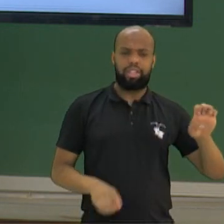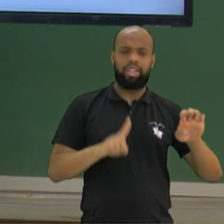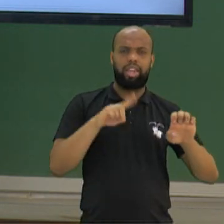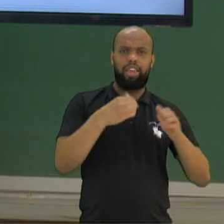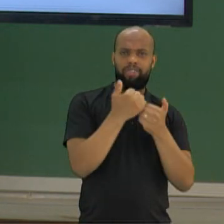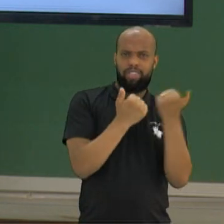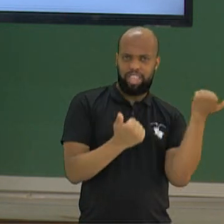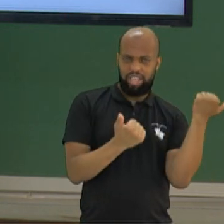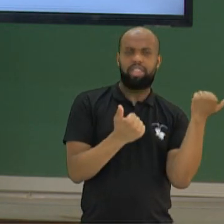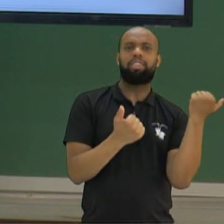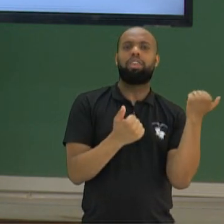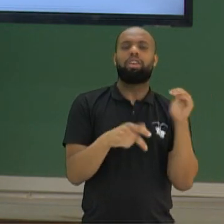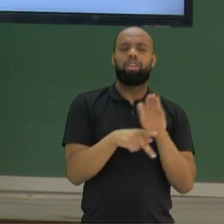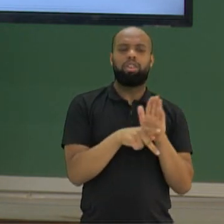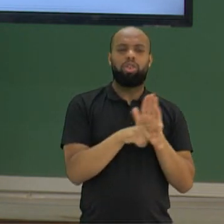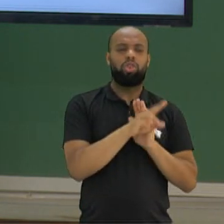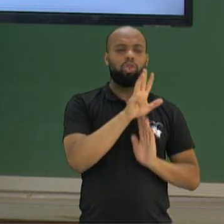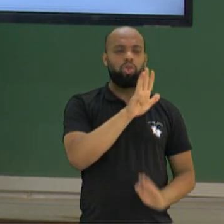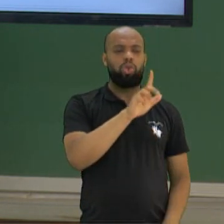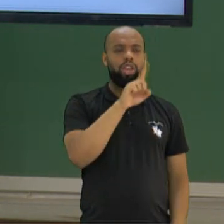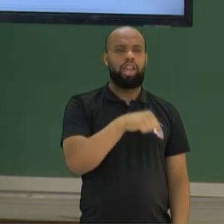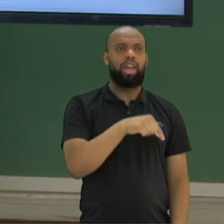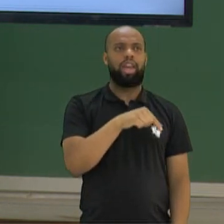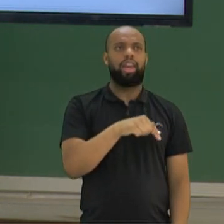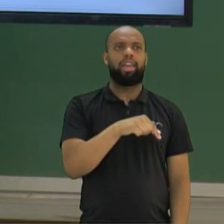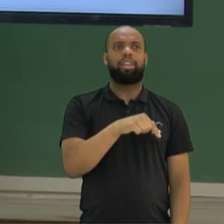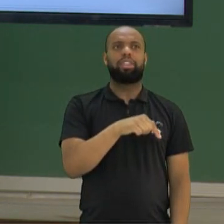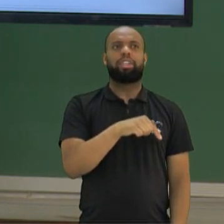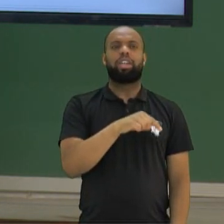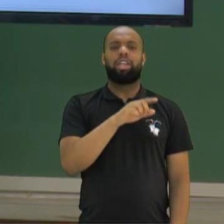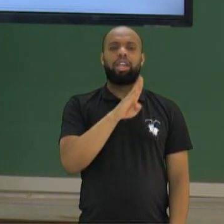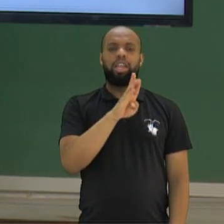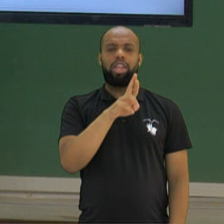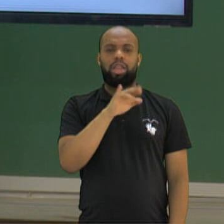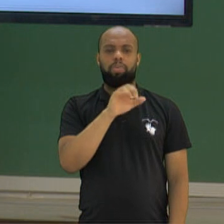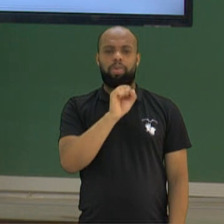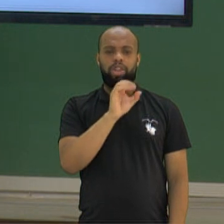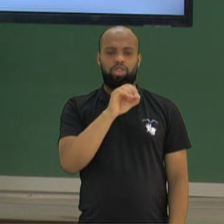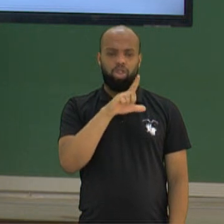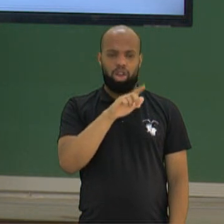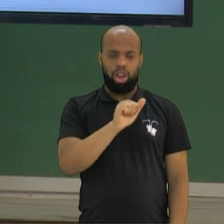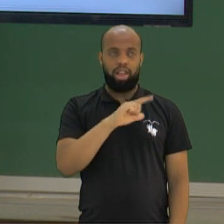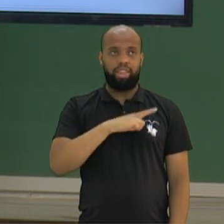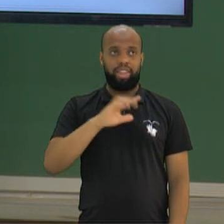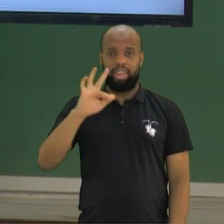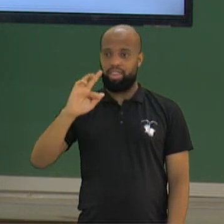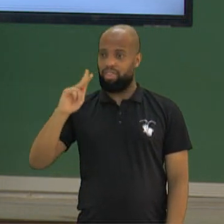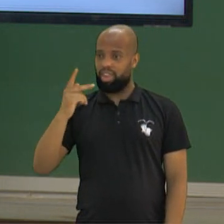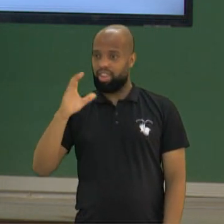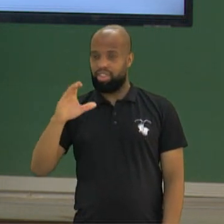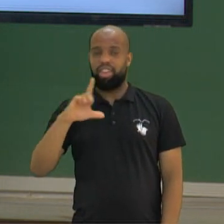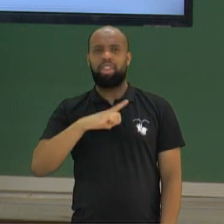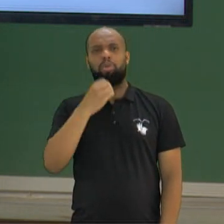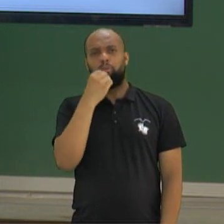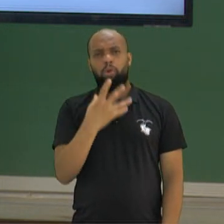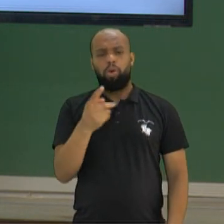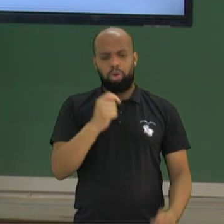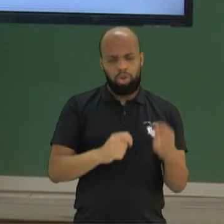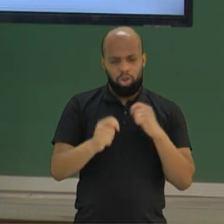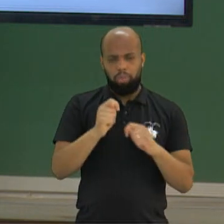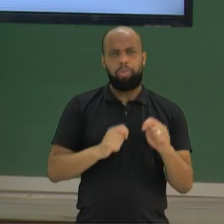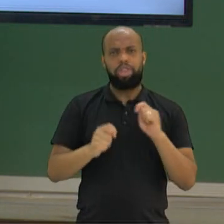Lula foi o Leonel Brizola nessas eleições, e Fernando Henrique Cardoso, com um bom momento econômico do Brasil, com um